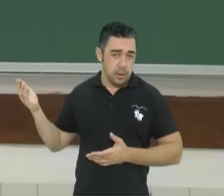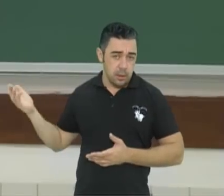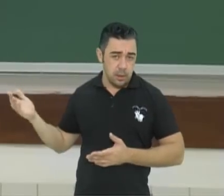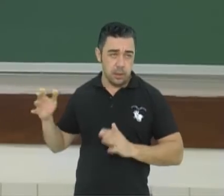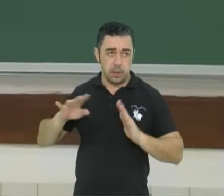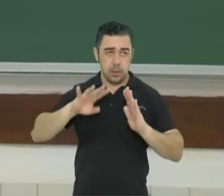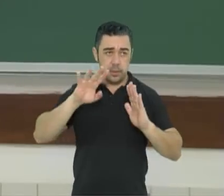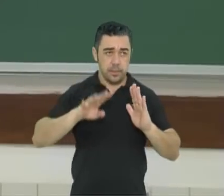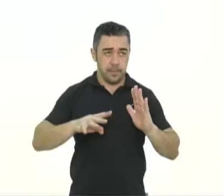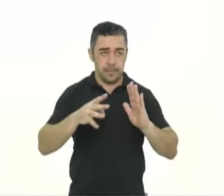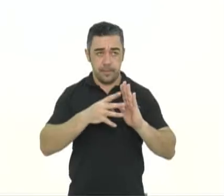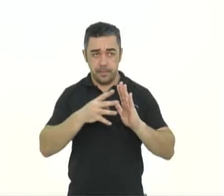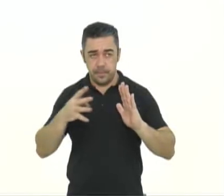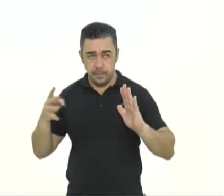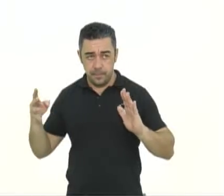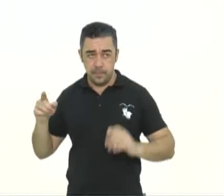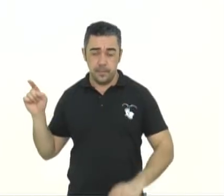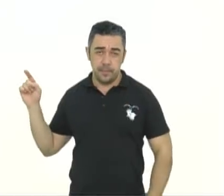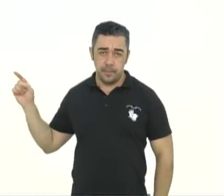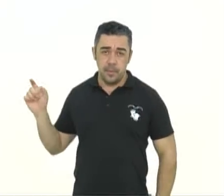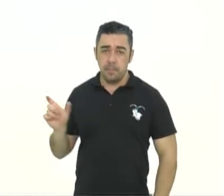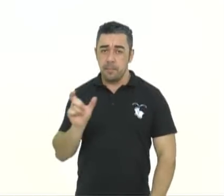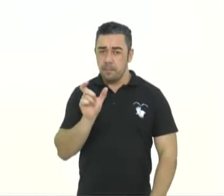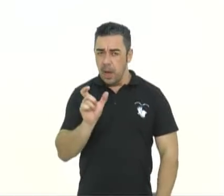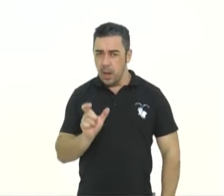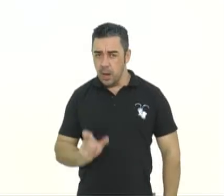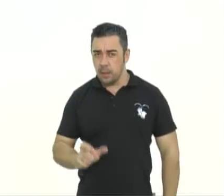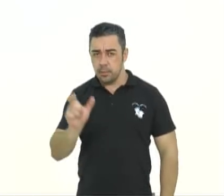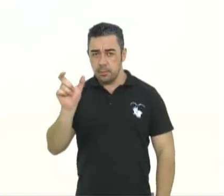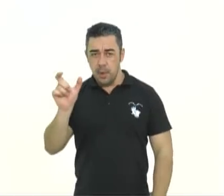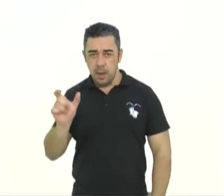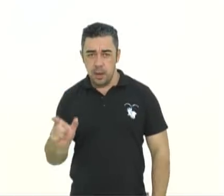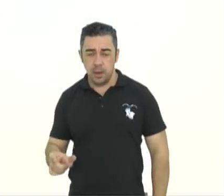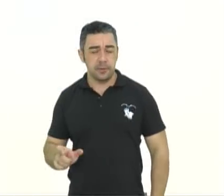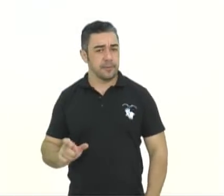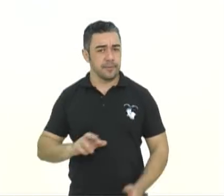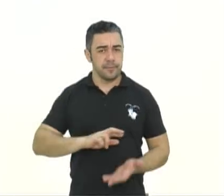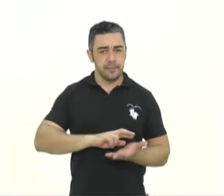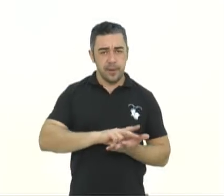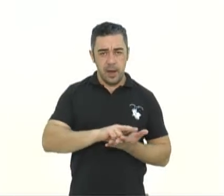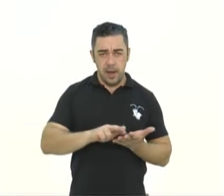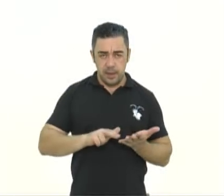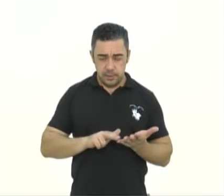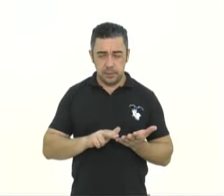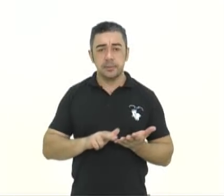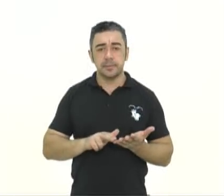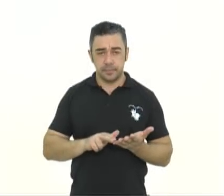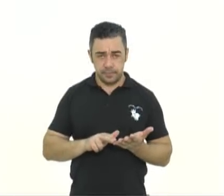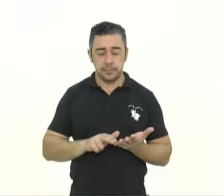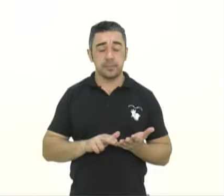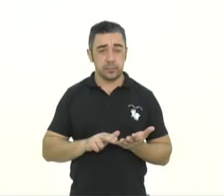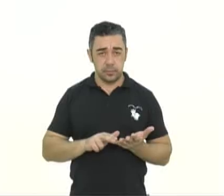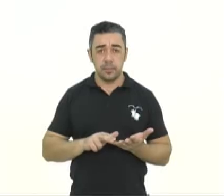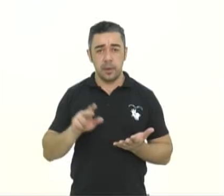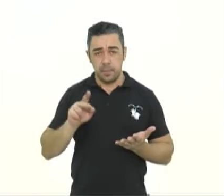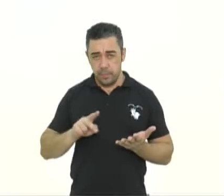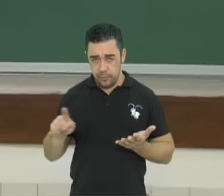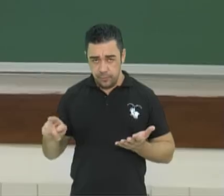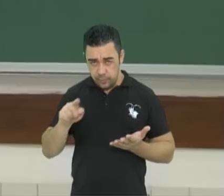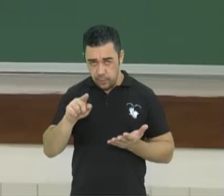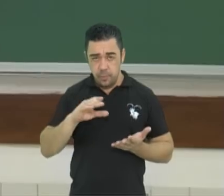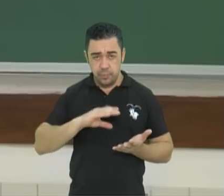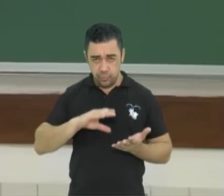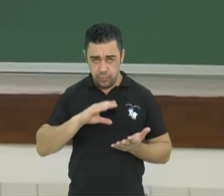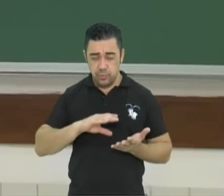para vocês algumas dessas palavras, são várias palavras, né, uma centena, milhares de palavras. Sou professora de português, também